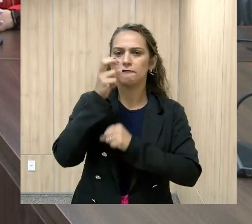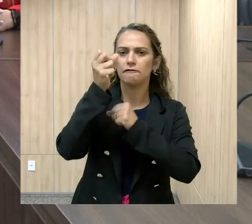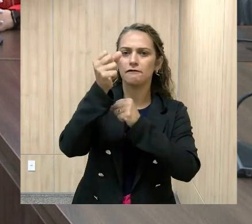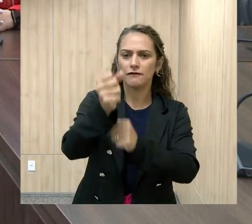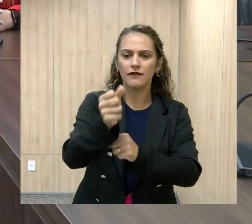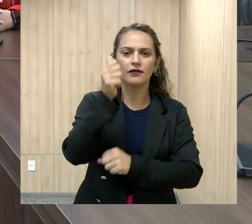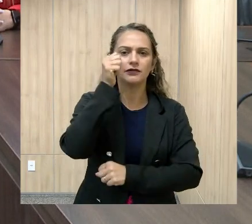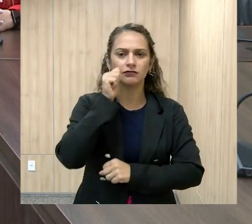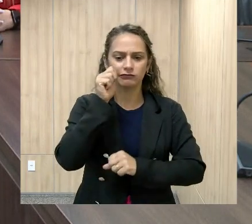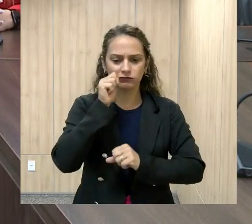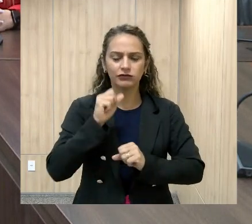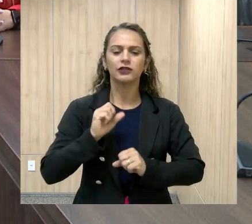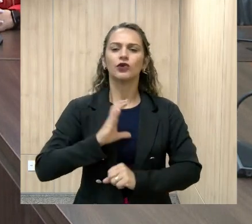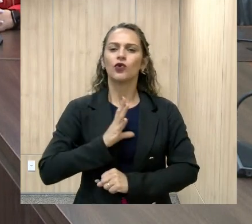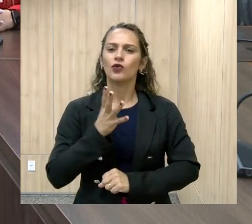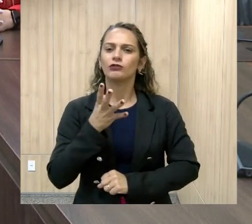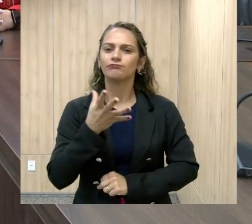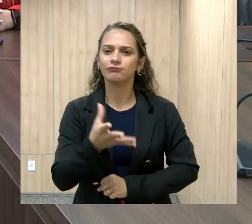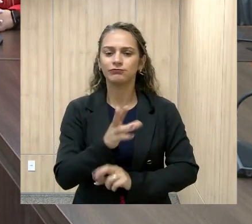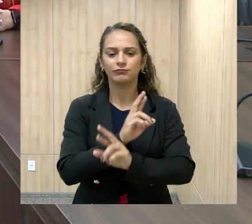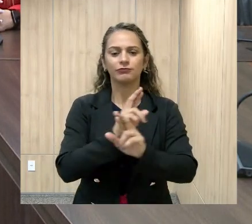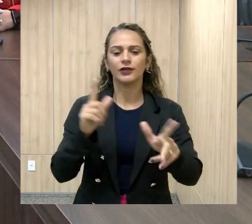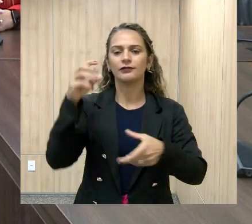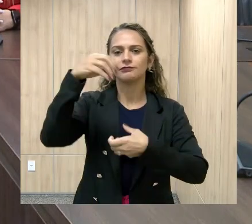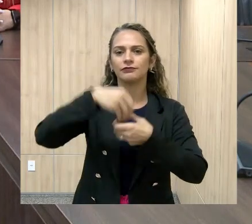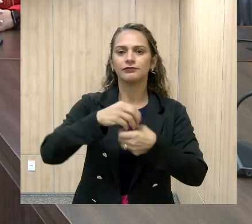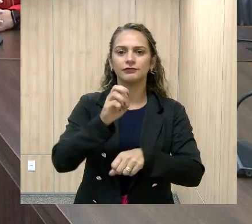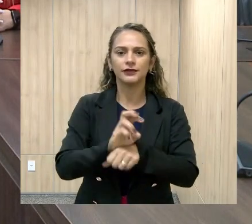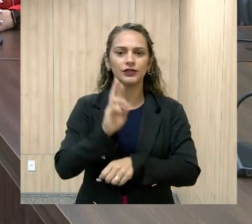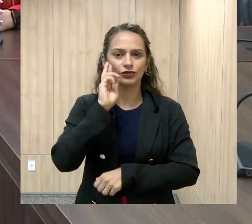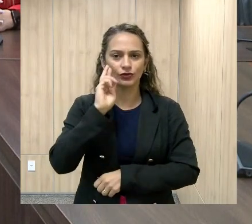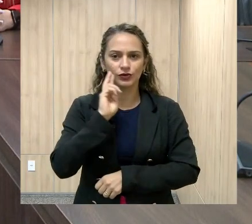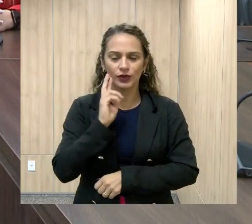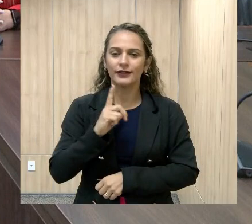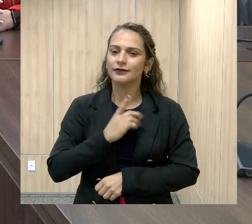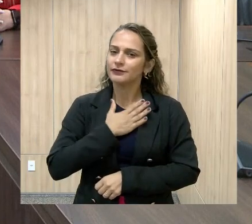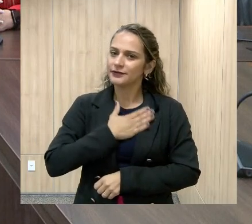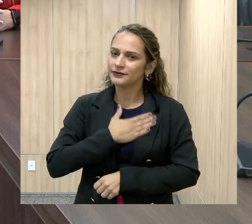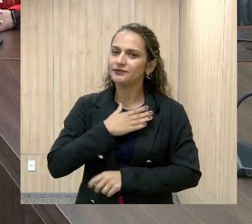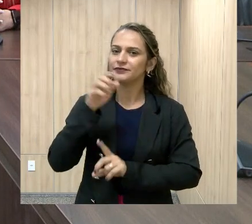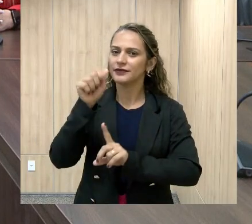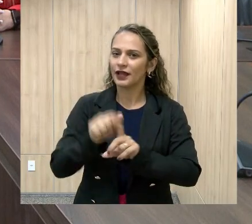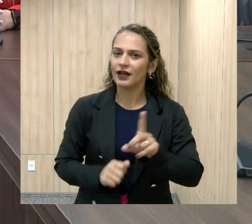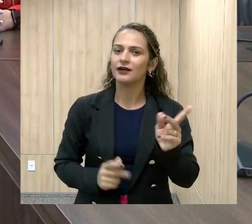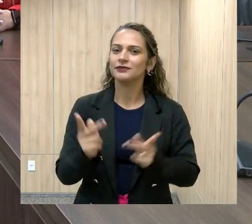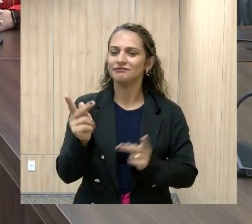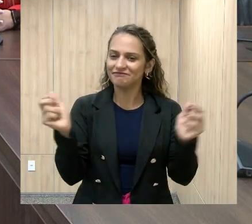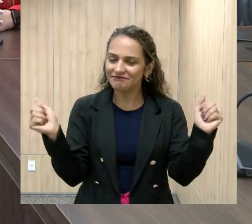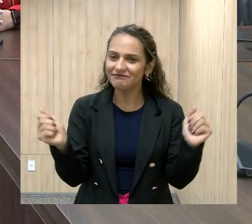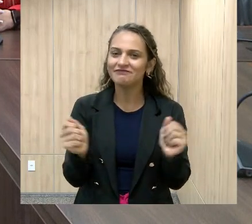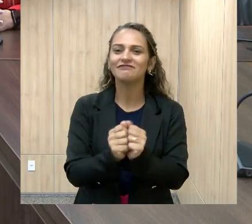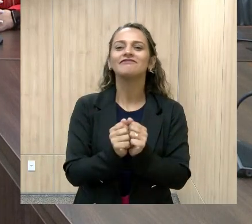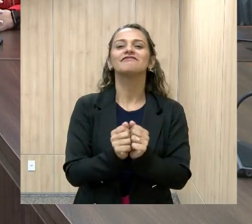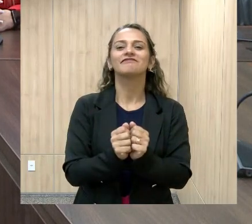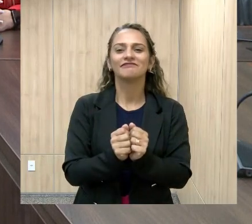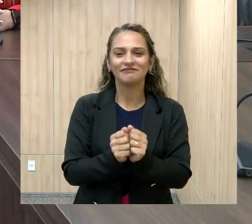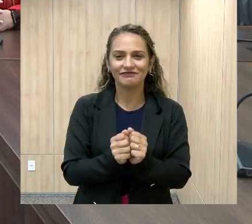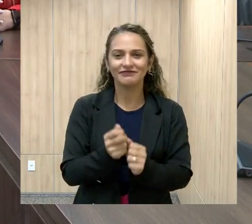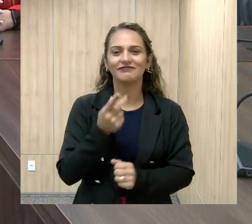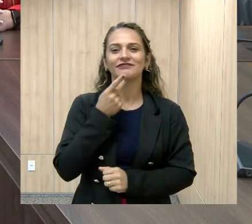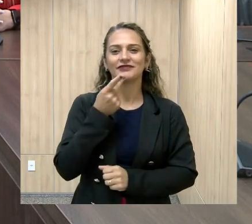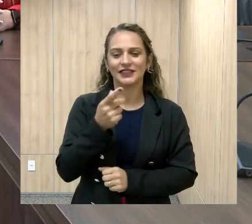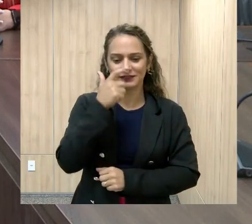muito forte de mulheres aguerridas que faz a diferença do nosso estado tem um prazer que esse mês a gente vai estar fazendo projetos juntas